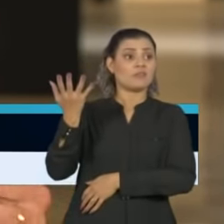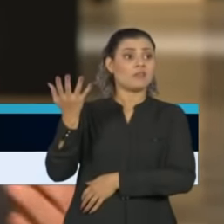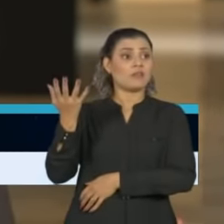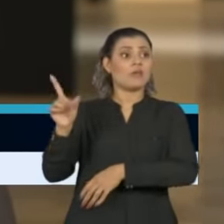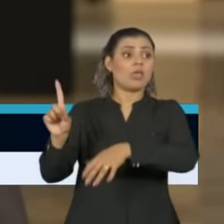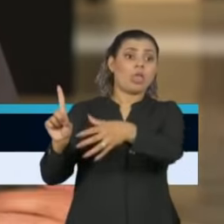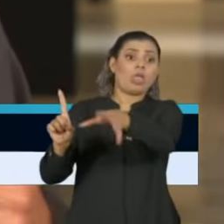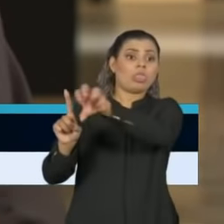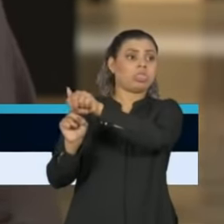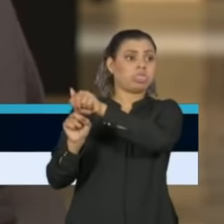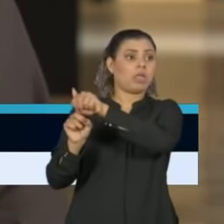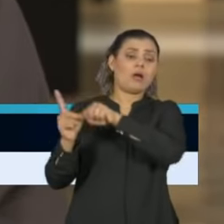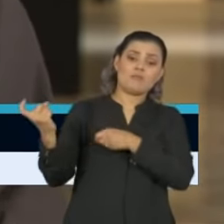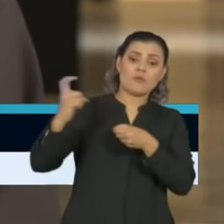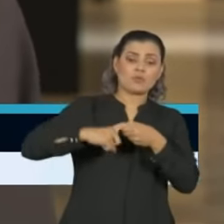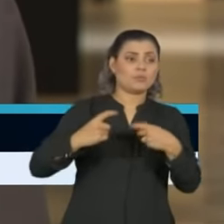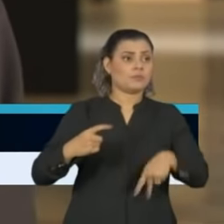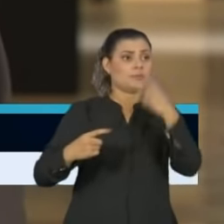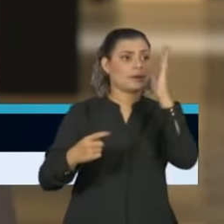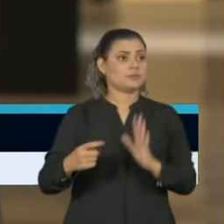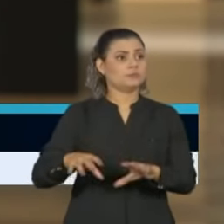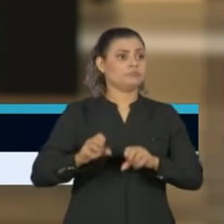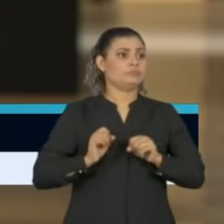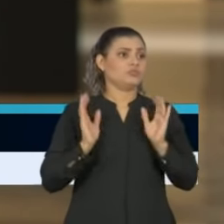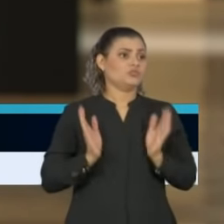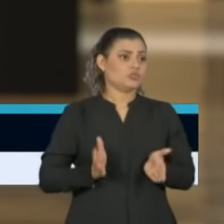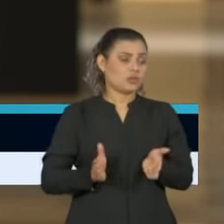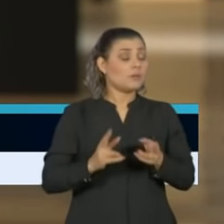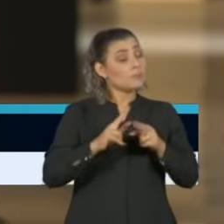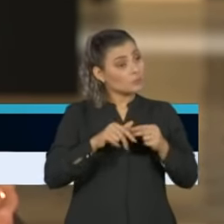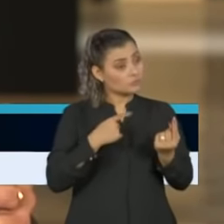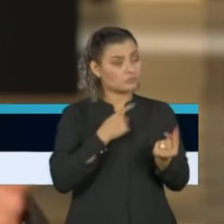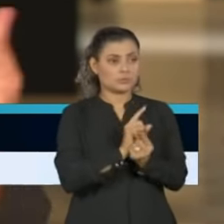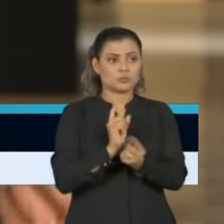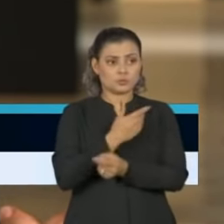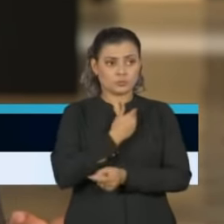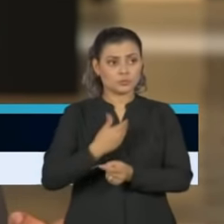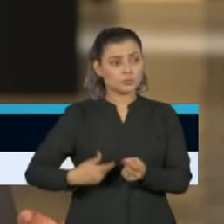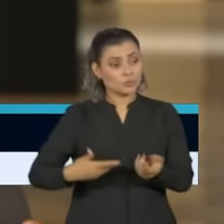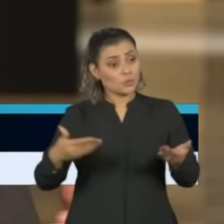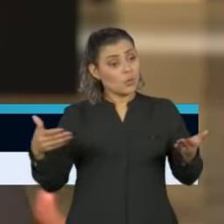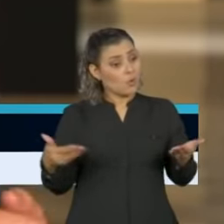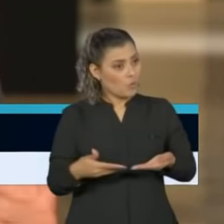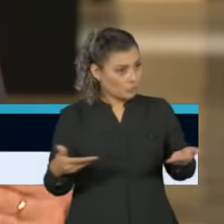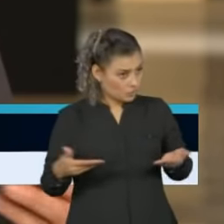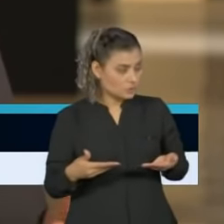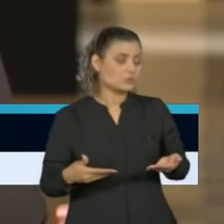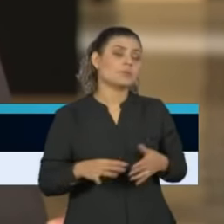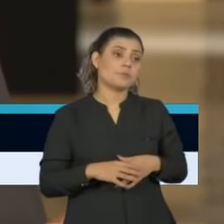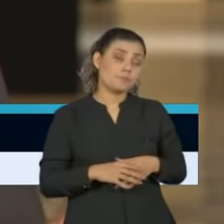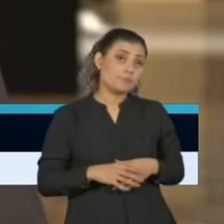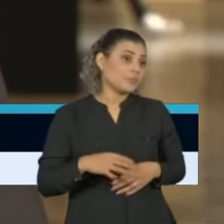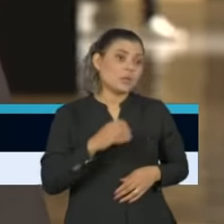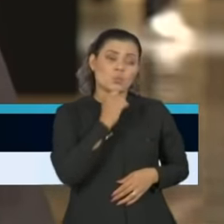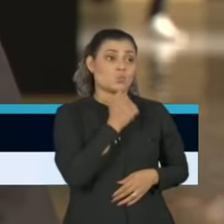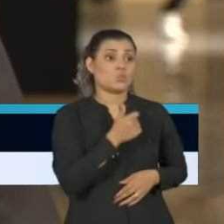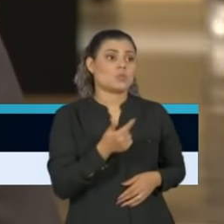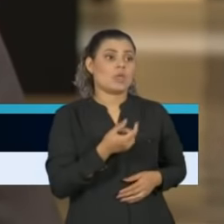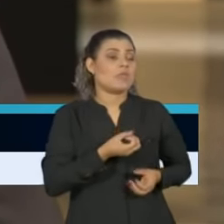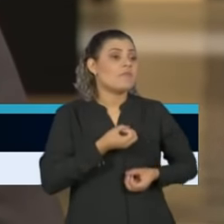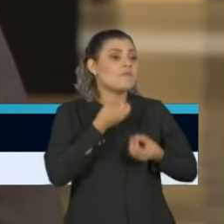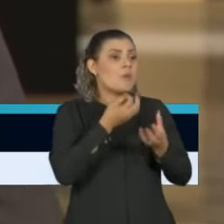é o momento. É claro que daqui a pouquinho nós vamos estar pressionados no serviço público. Por conta disso, não há uma informação